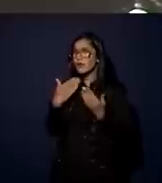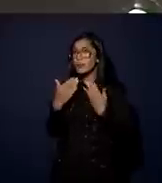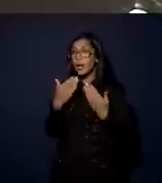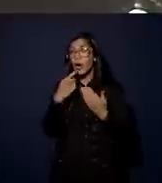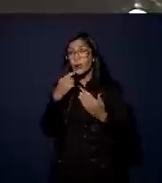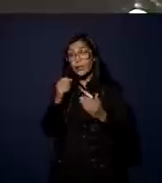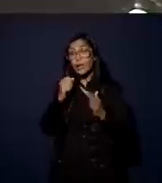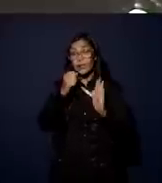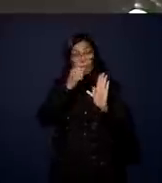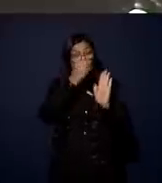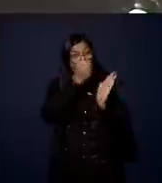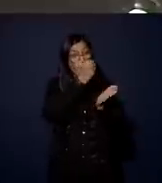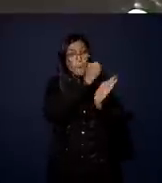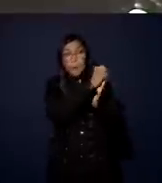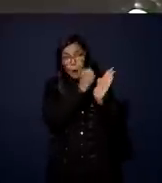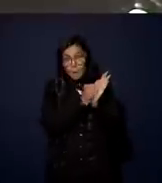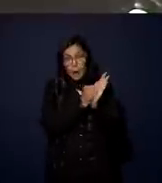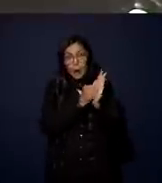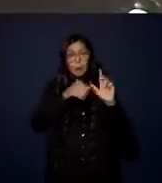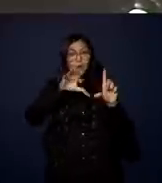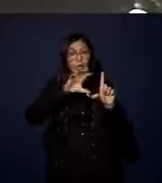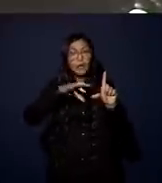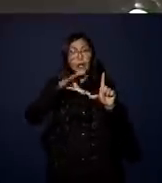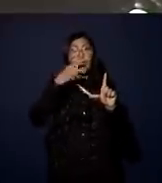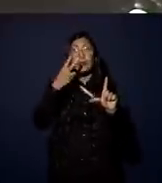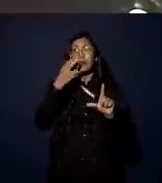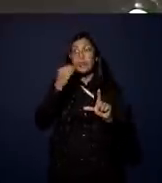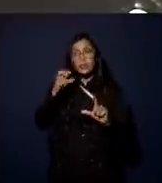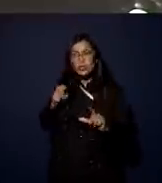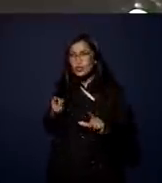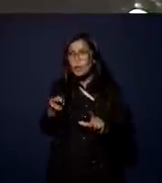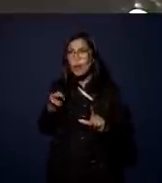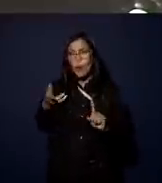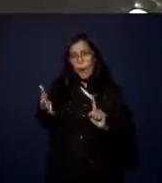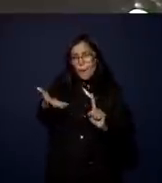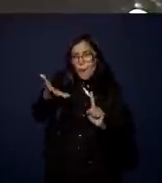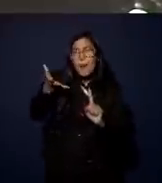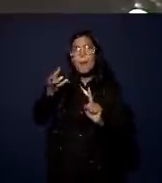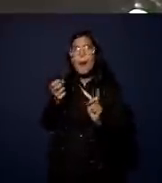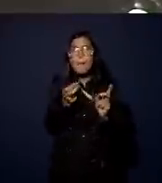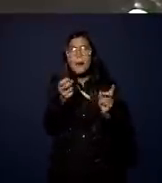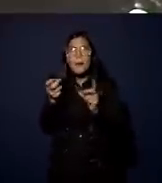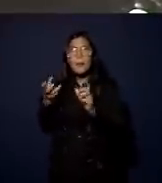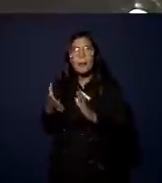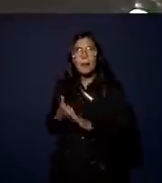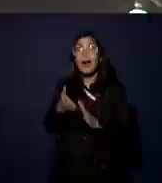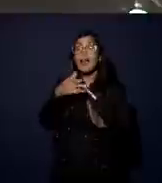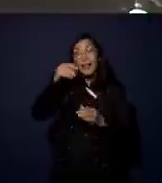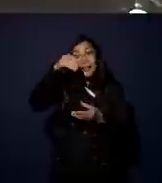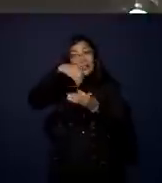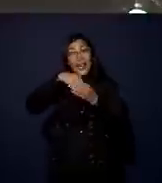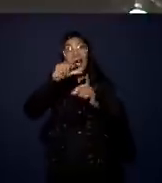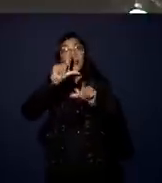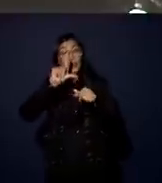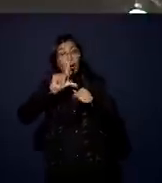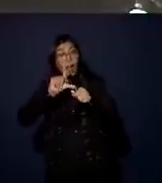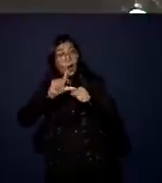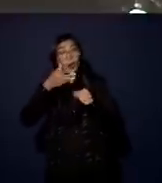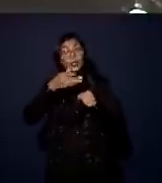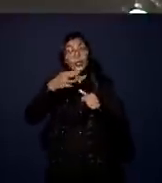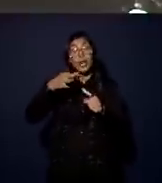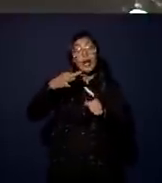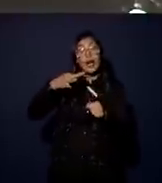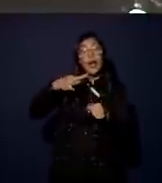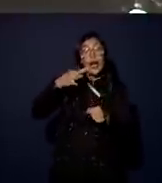cérebro se cadastra na plataforma tem 20 mil vendedores impulsionando a venda desses células lá na loja seja direto na loja